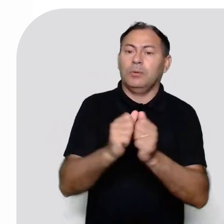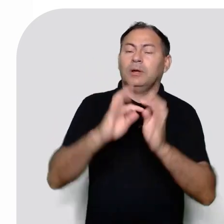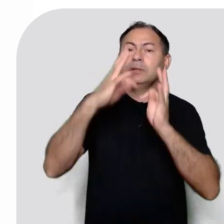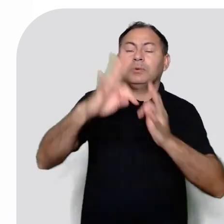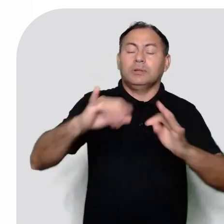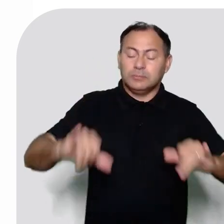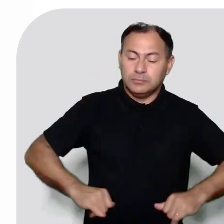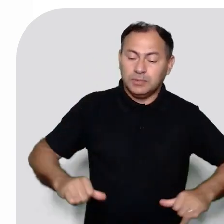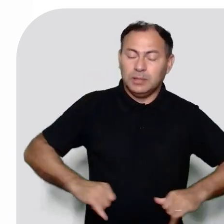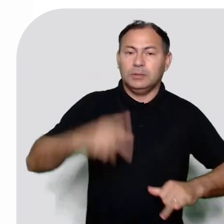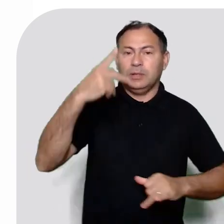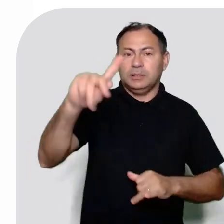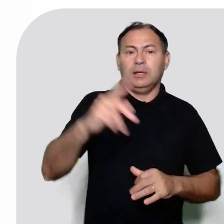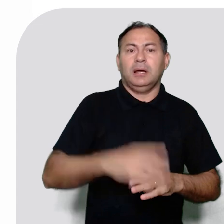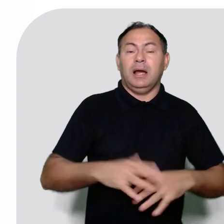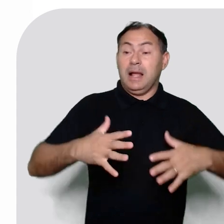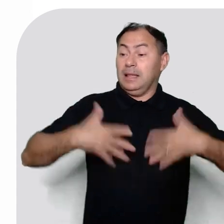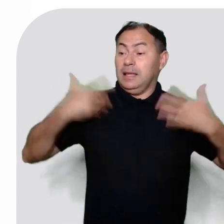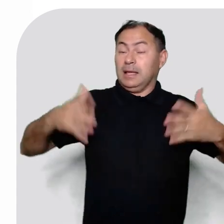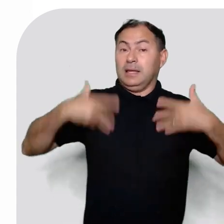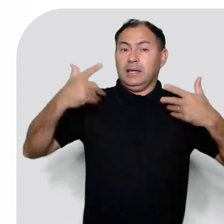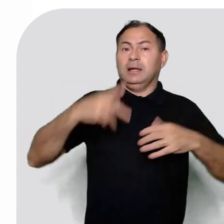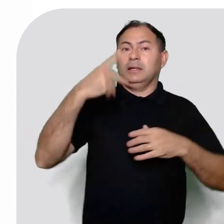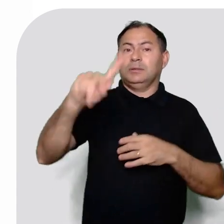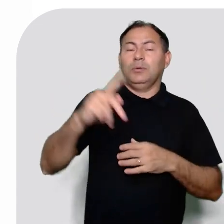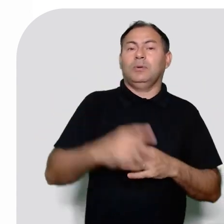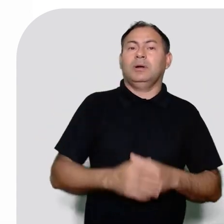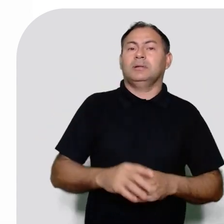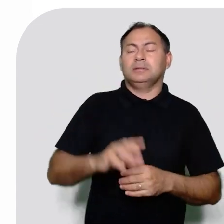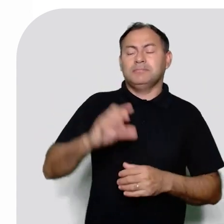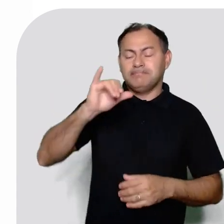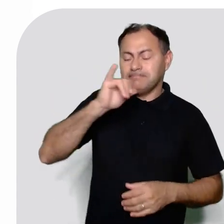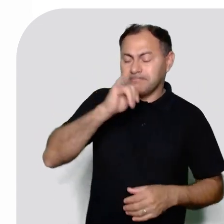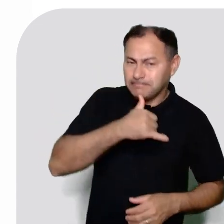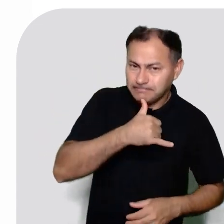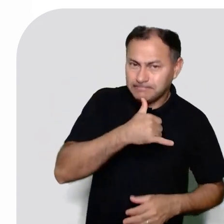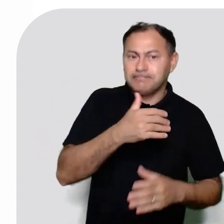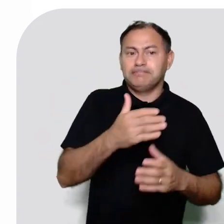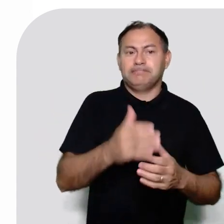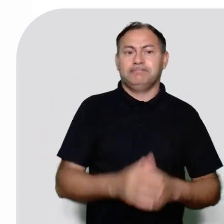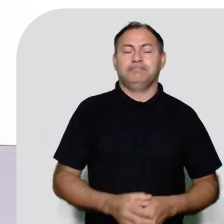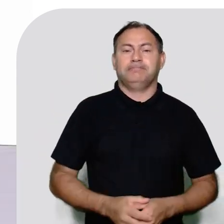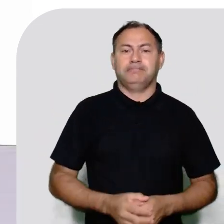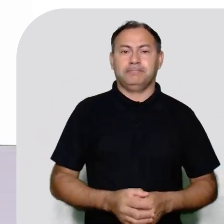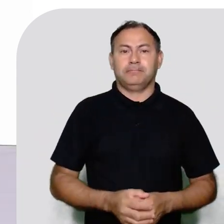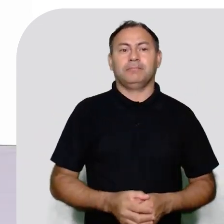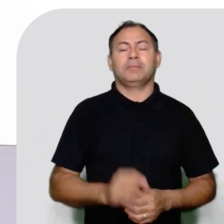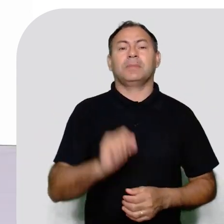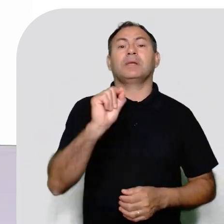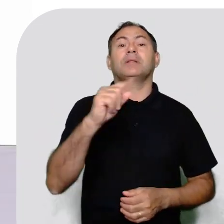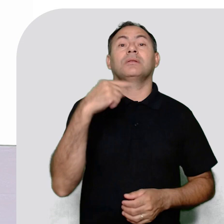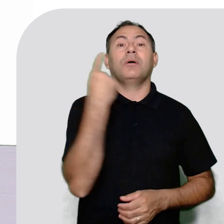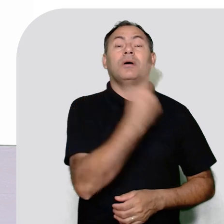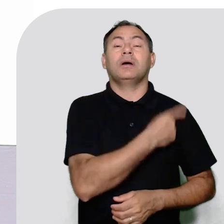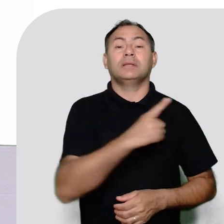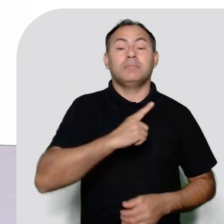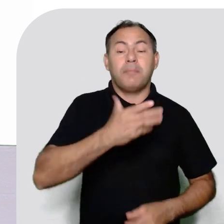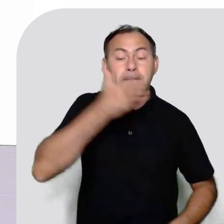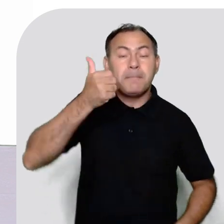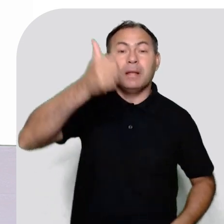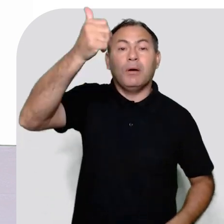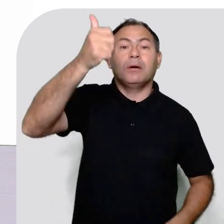tuas dores, com as tuas alegrias, com as tuas decepções. E o que nós temos de